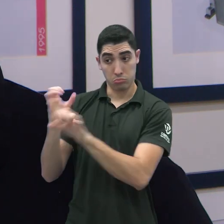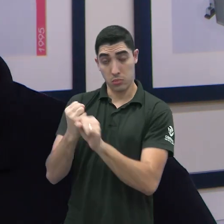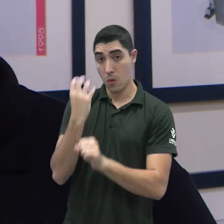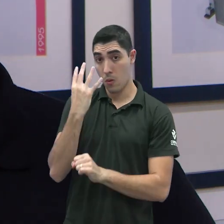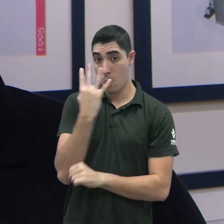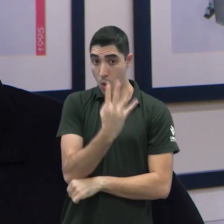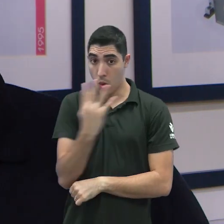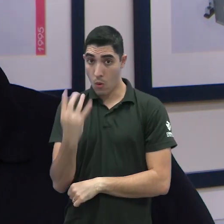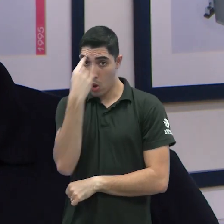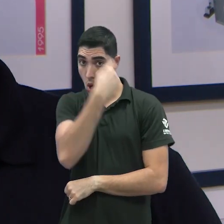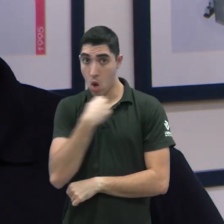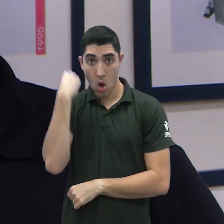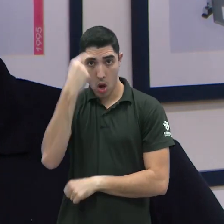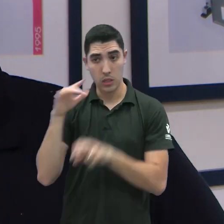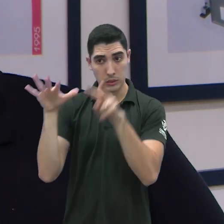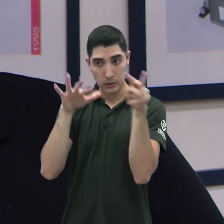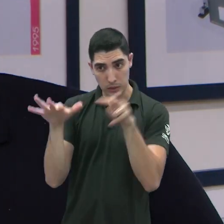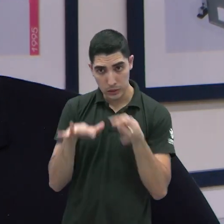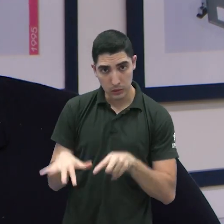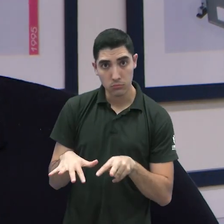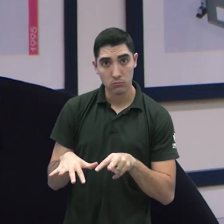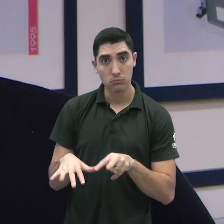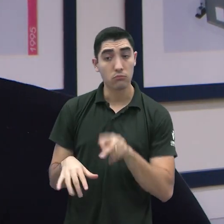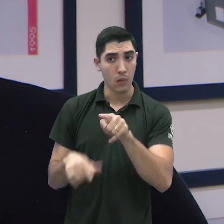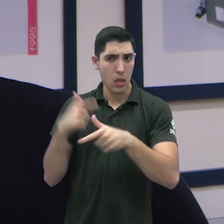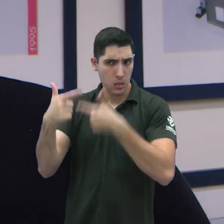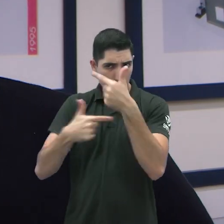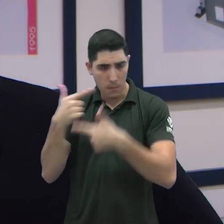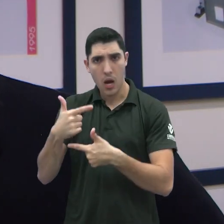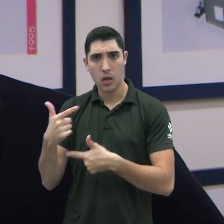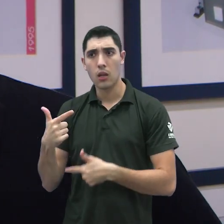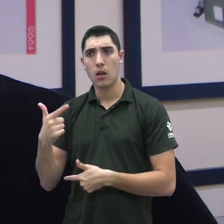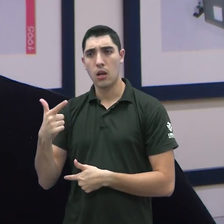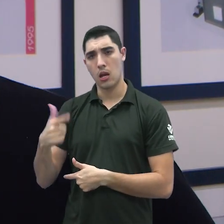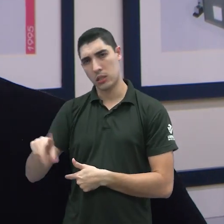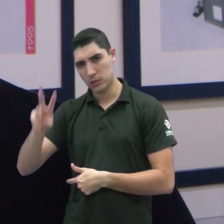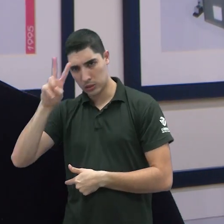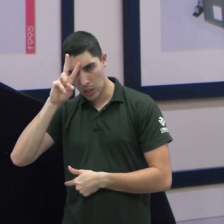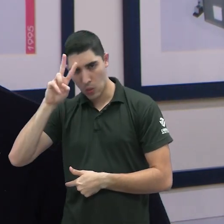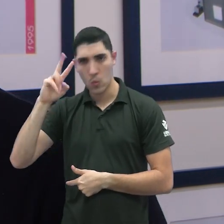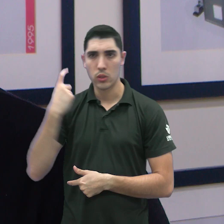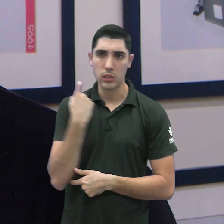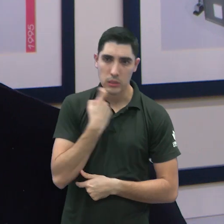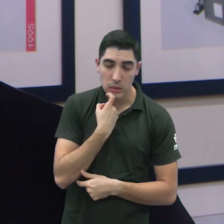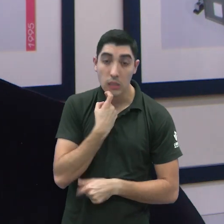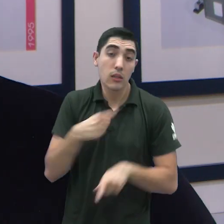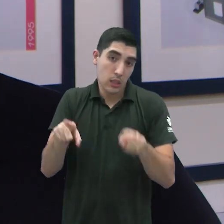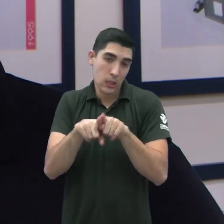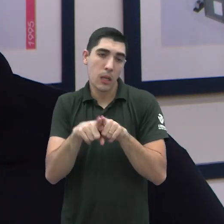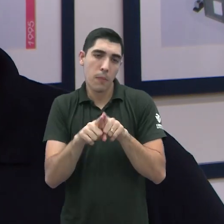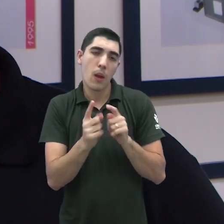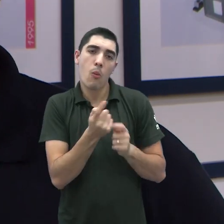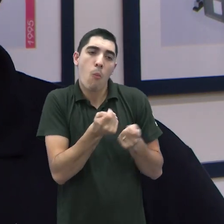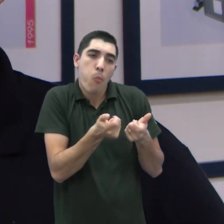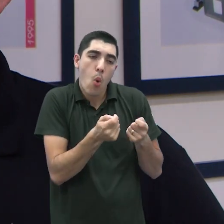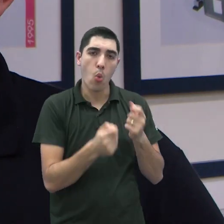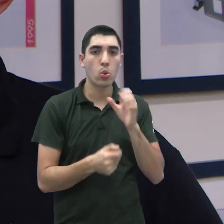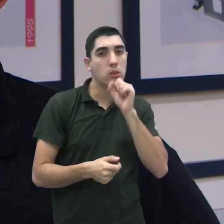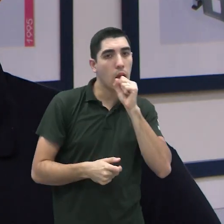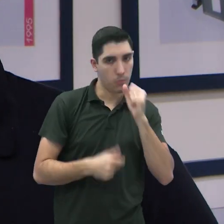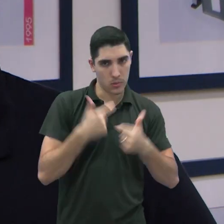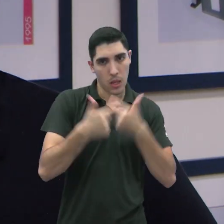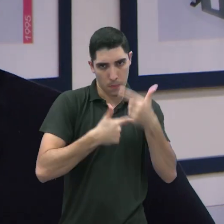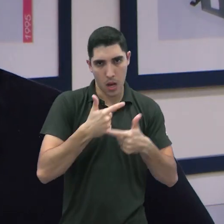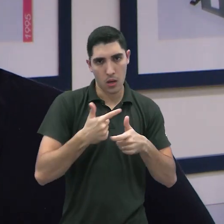são 44 horas semanais. Tipicamente você trabalha durante a semana e trabalha uma parte do sábado,